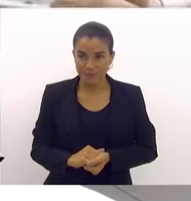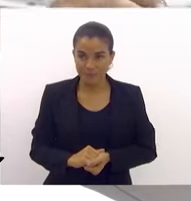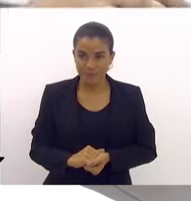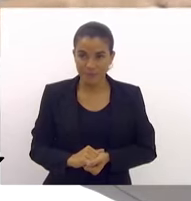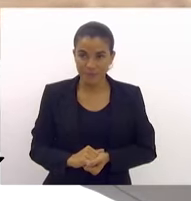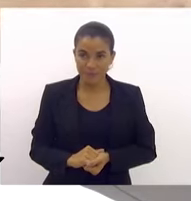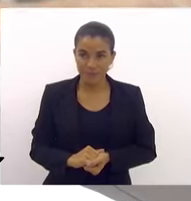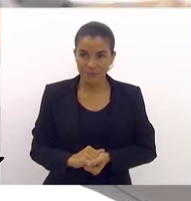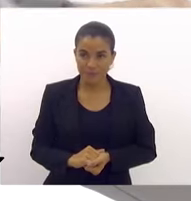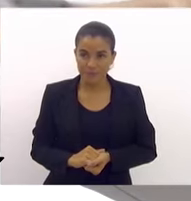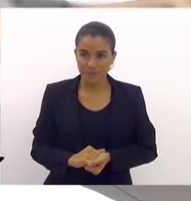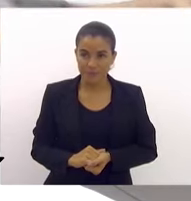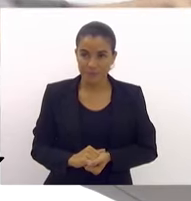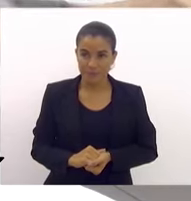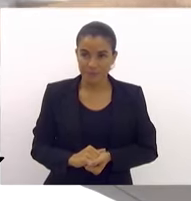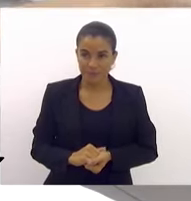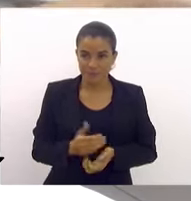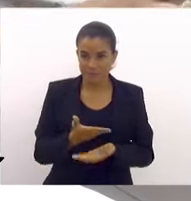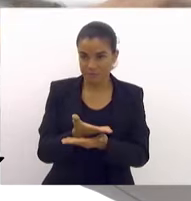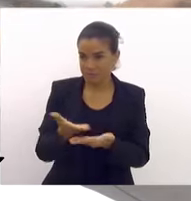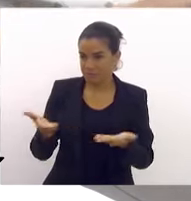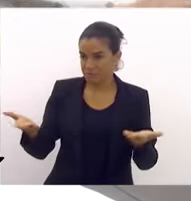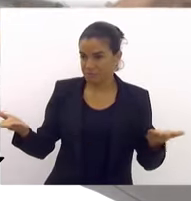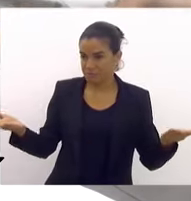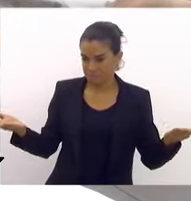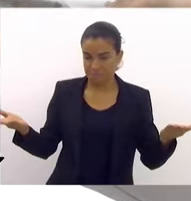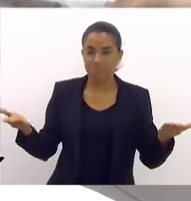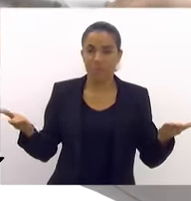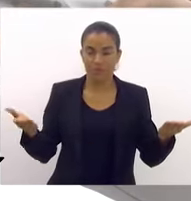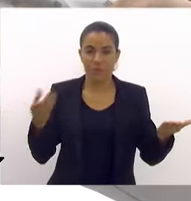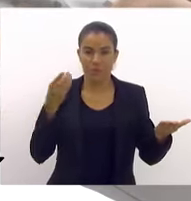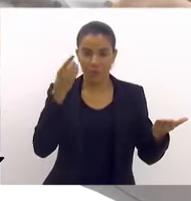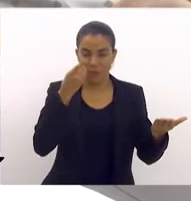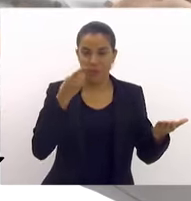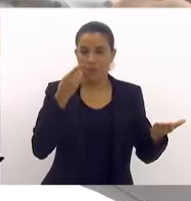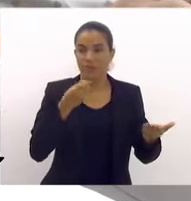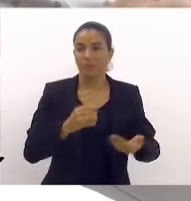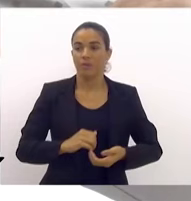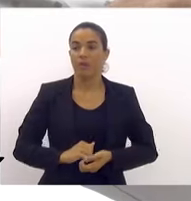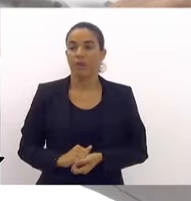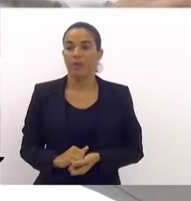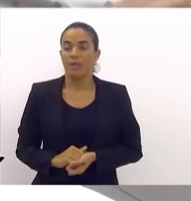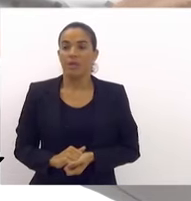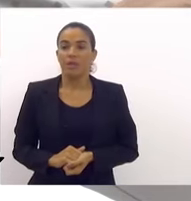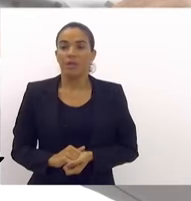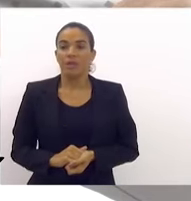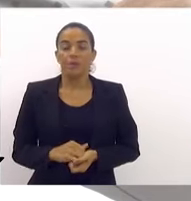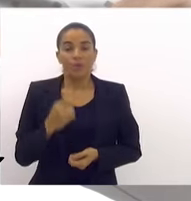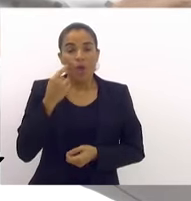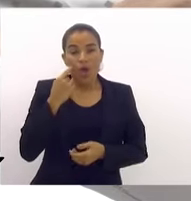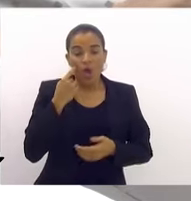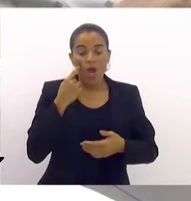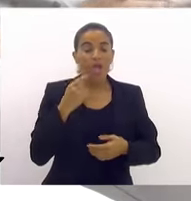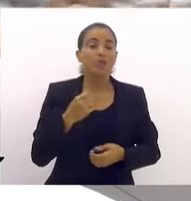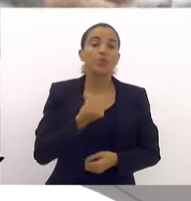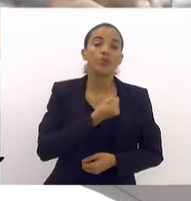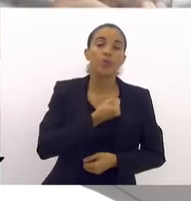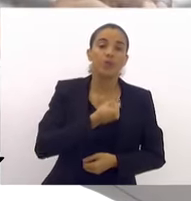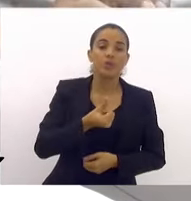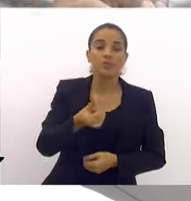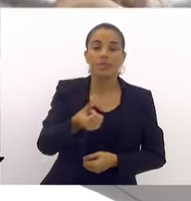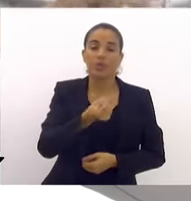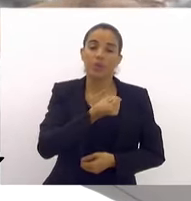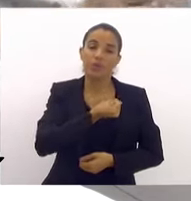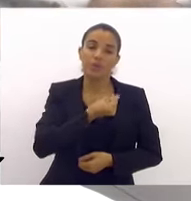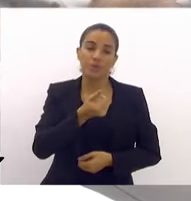Presidente Amorim e Serafini, e deputado Serafini e Luiz Paulo. Veja os itens 6 e 7 que